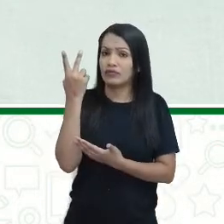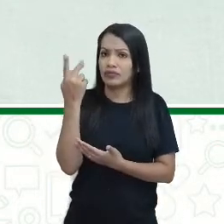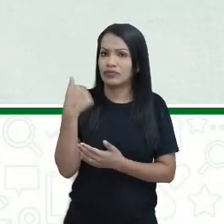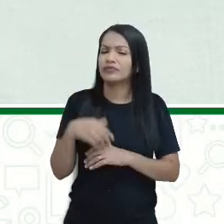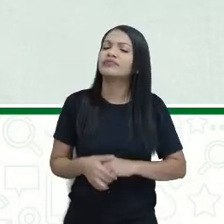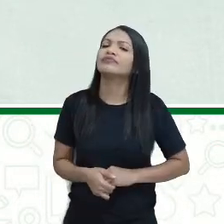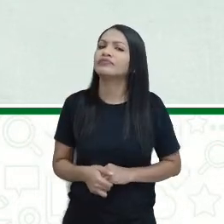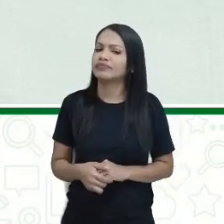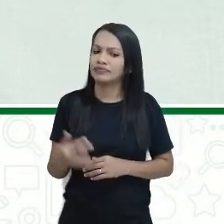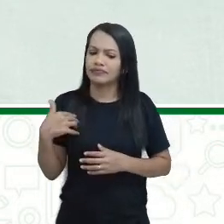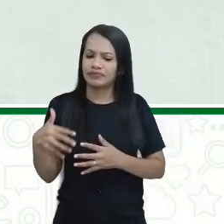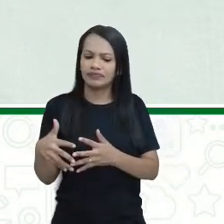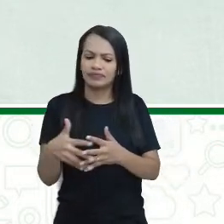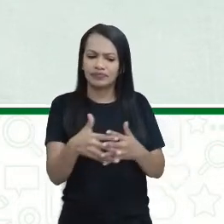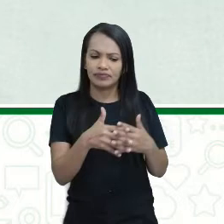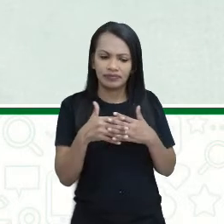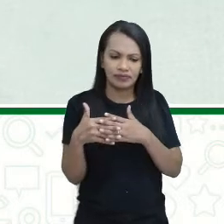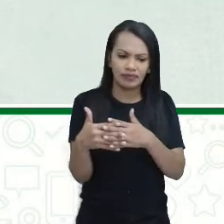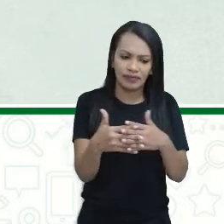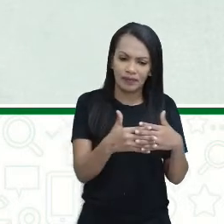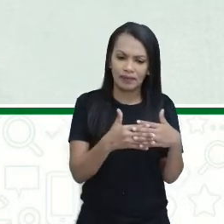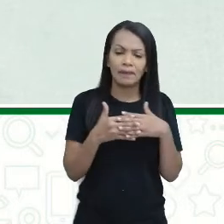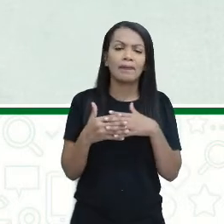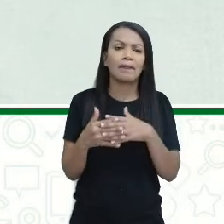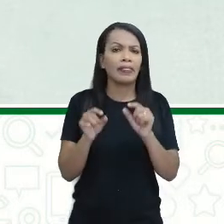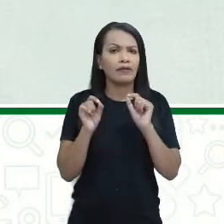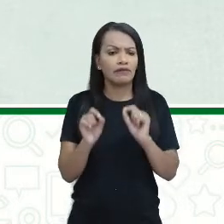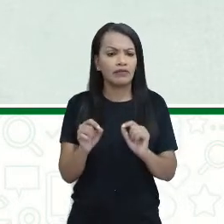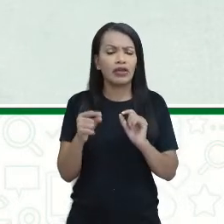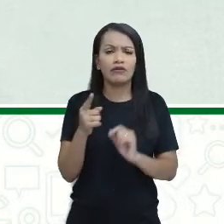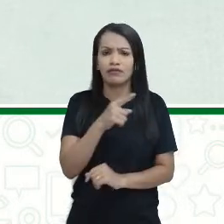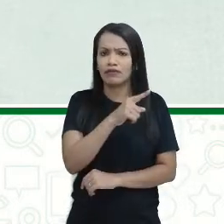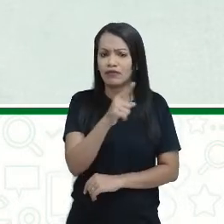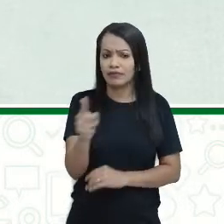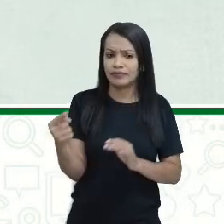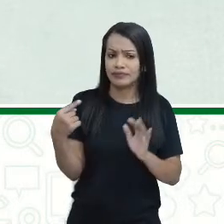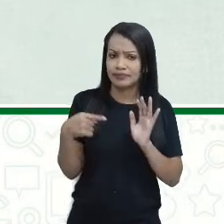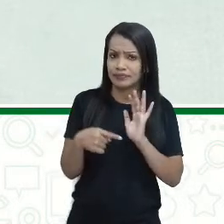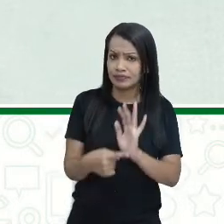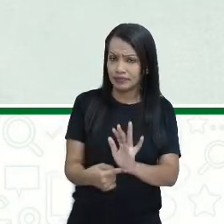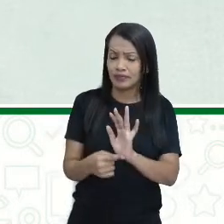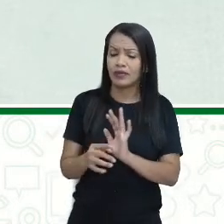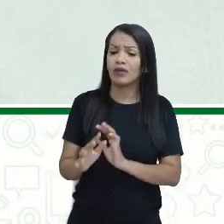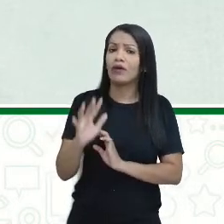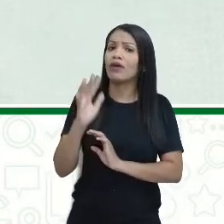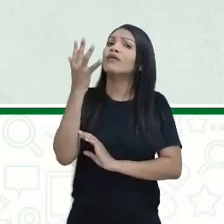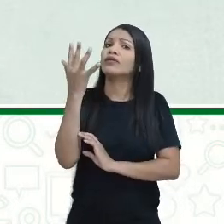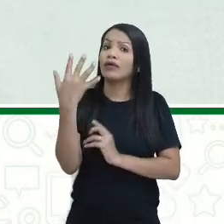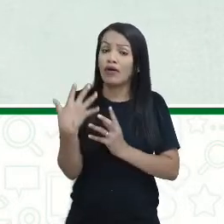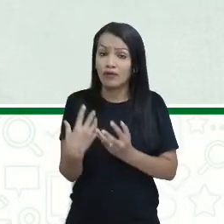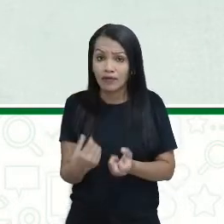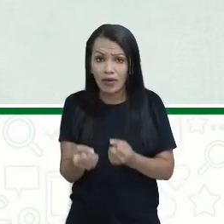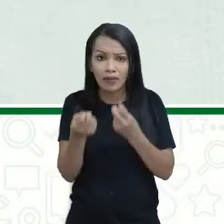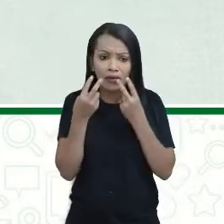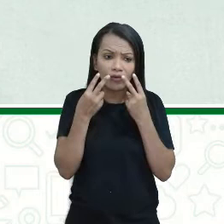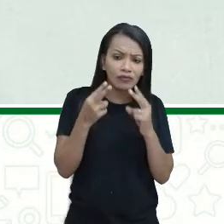gerador de conflito do enredo. Então é aquilo, você apresentou o que estava acontecendo e aí? Vamos